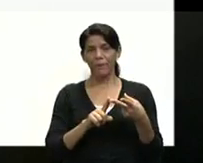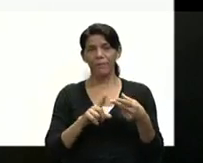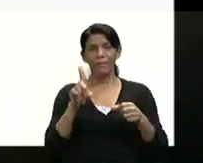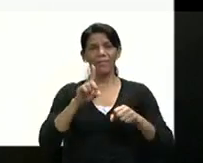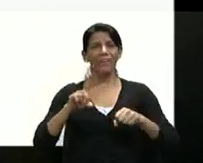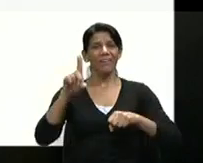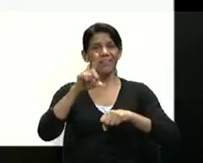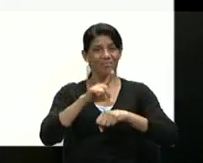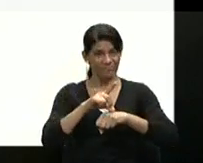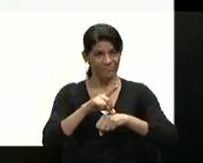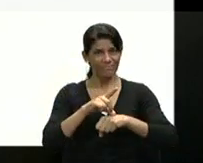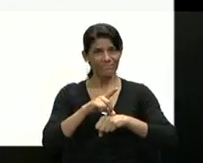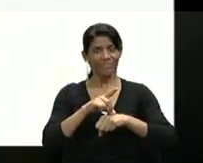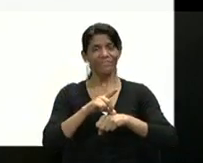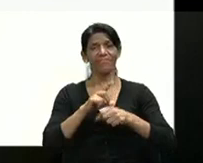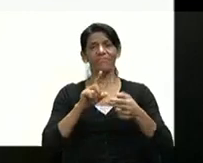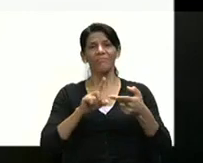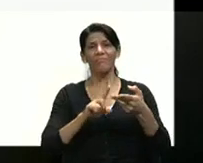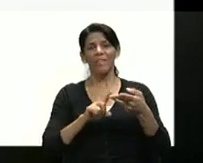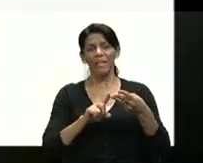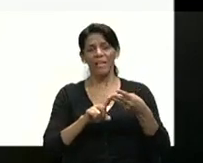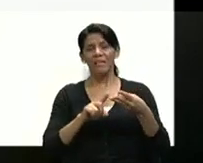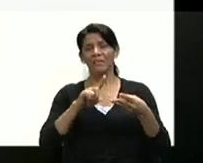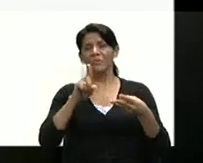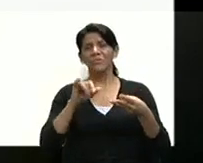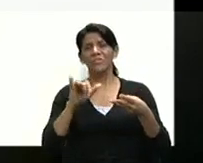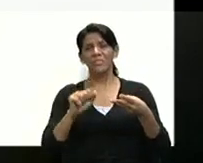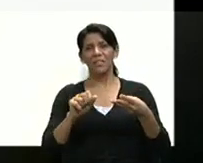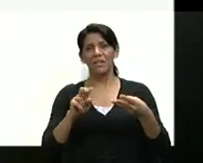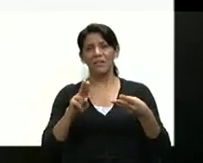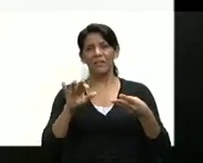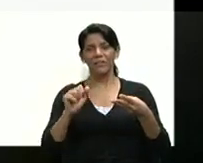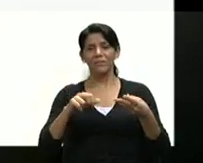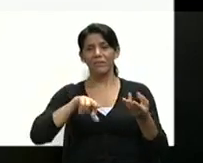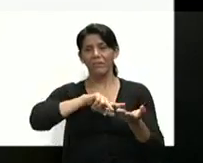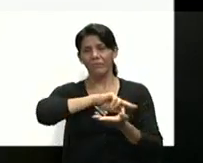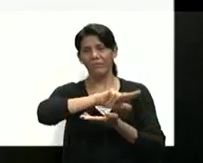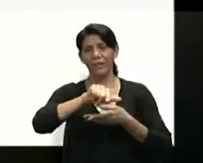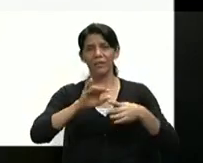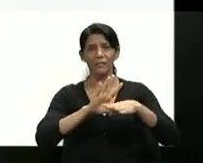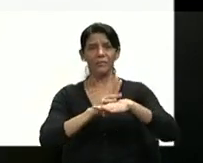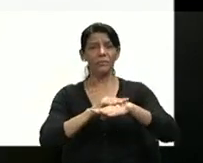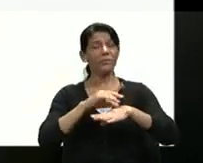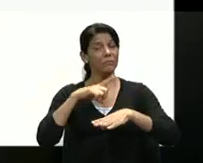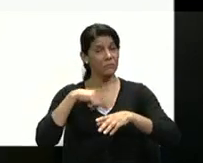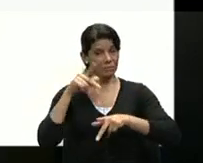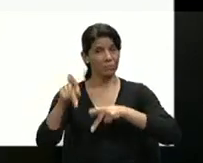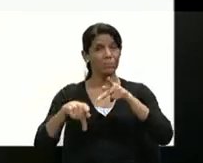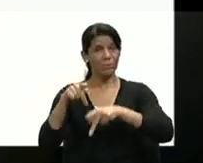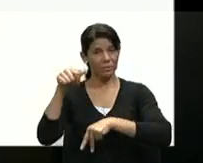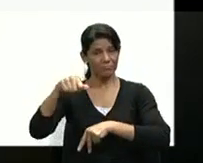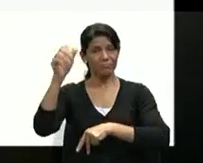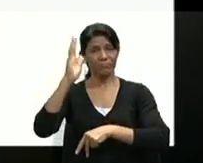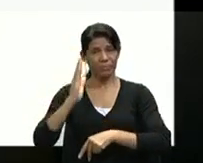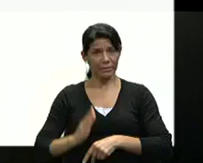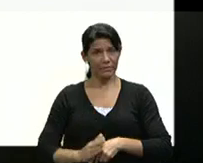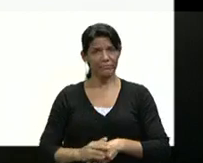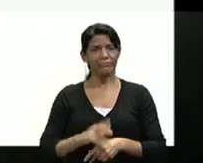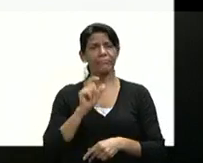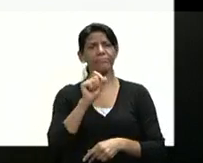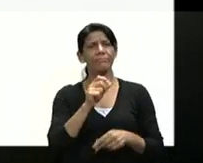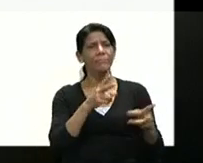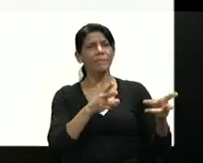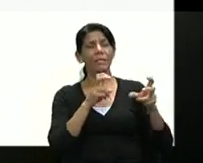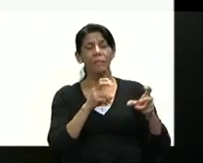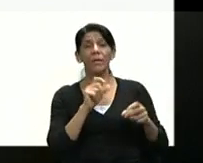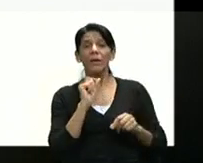dengue, né, o Zika vírus, entre outros surtos virais que nós temos na população. Então, o que a gente observa no Brasil? Que,